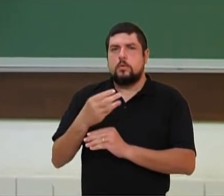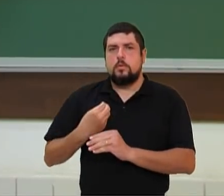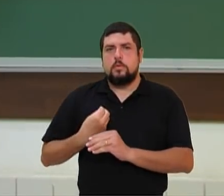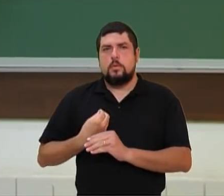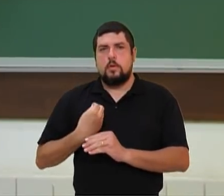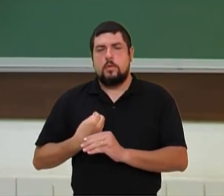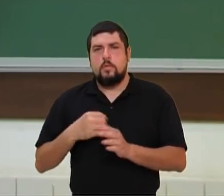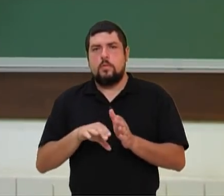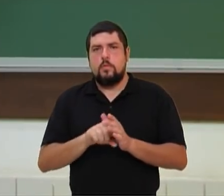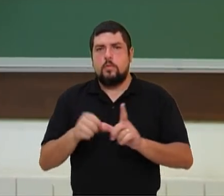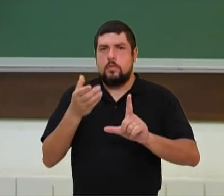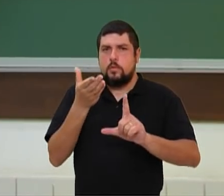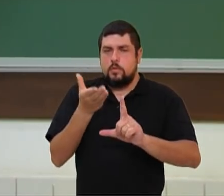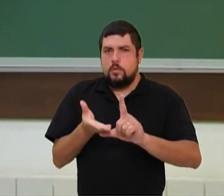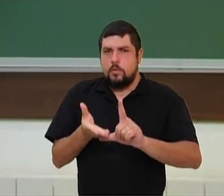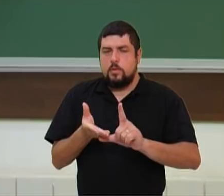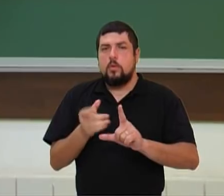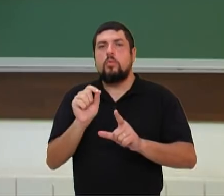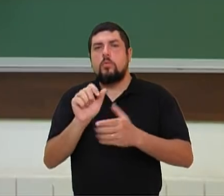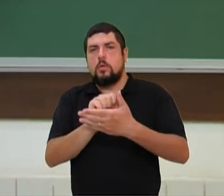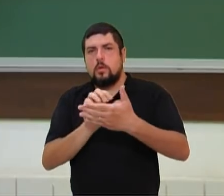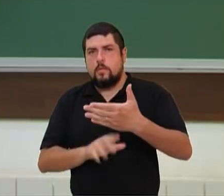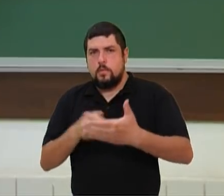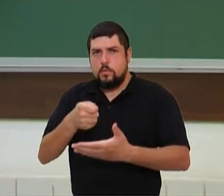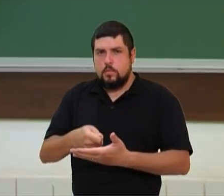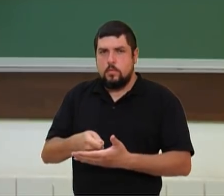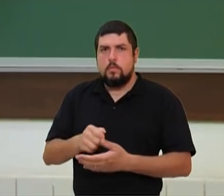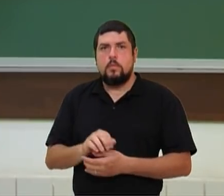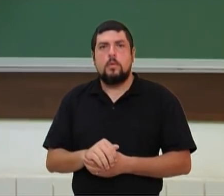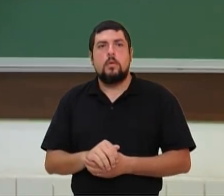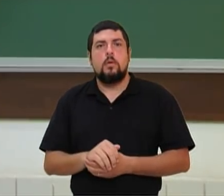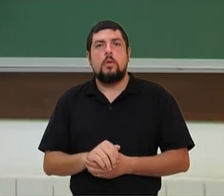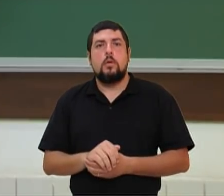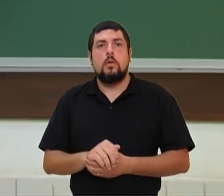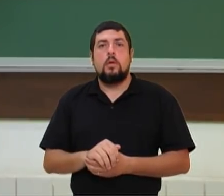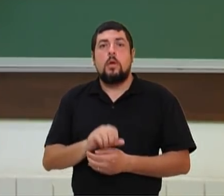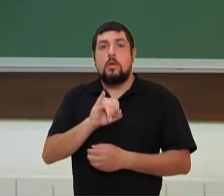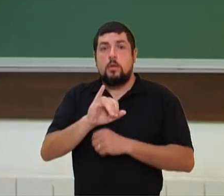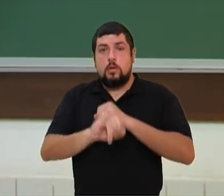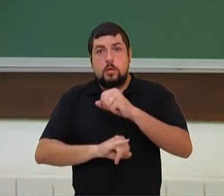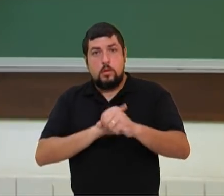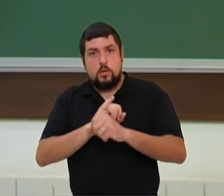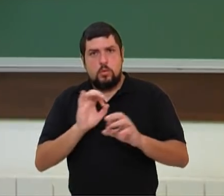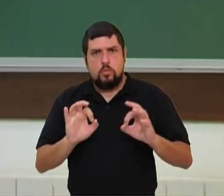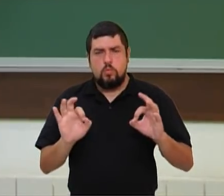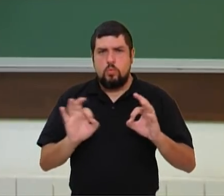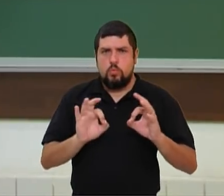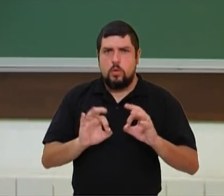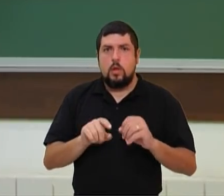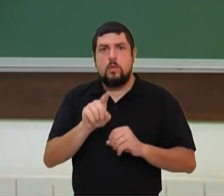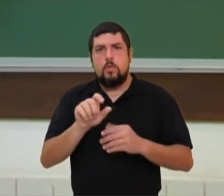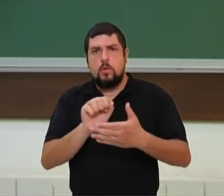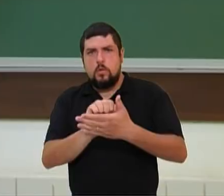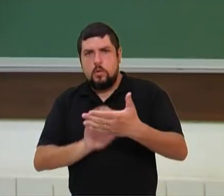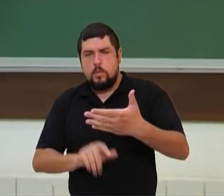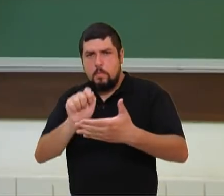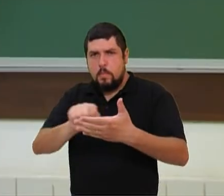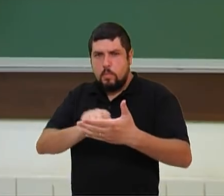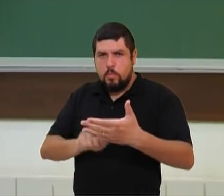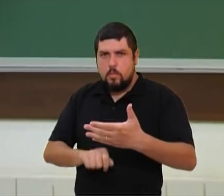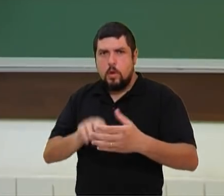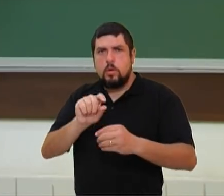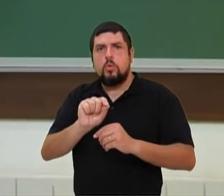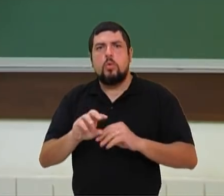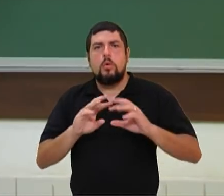Classroom fazendo as atividades obrigatórias. Caso você não tenha acesso à internet, entregue a atividade impressa no dia da entrega